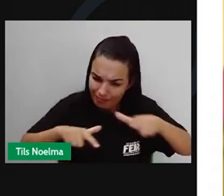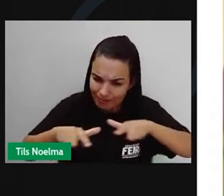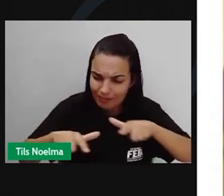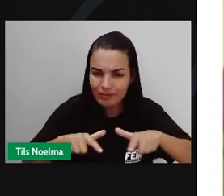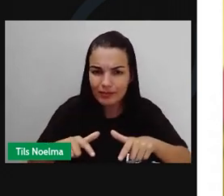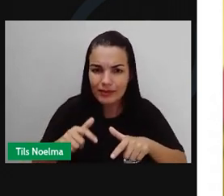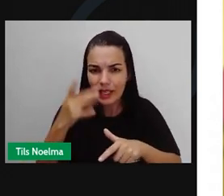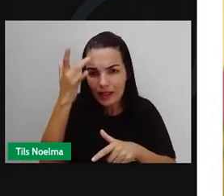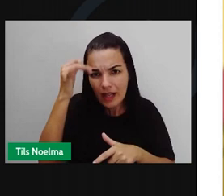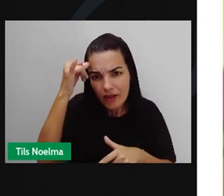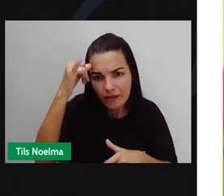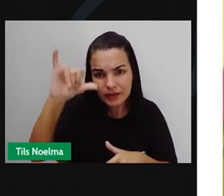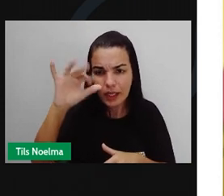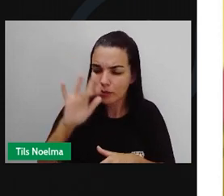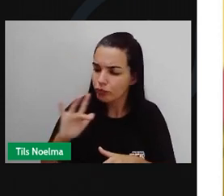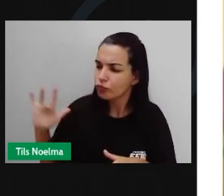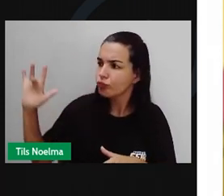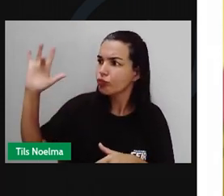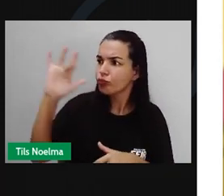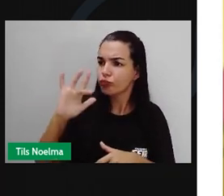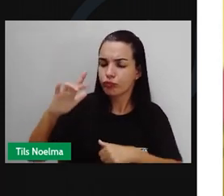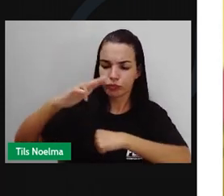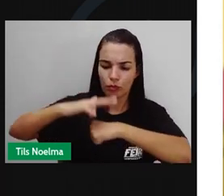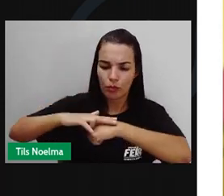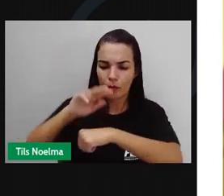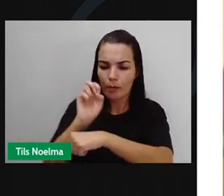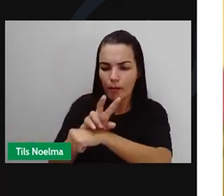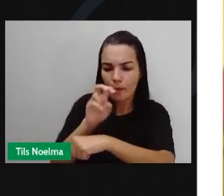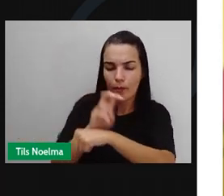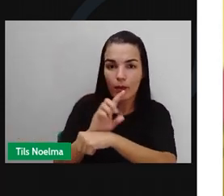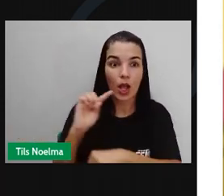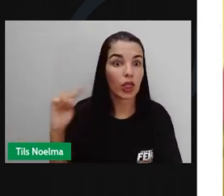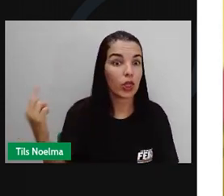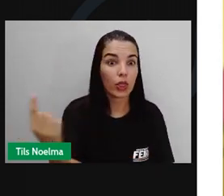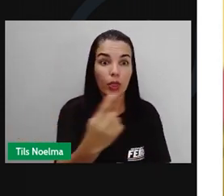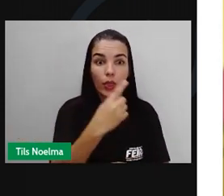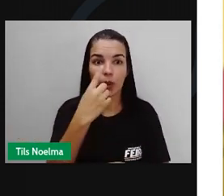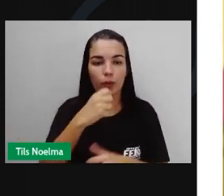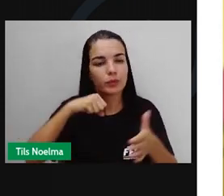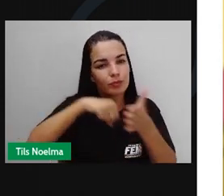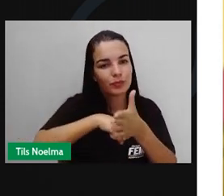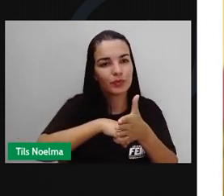dengue. Combater a dengue é um dever de todos.